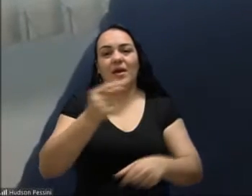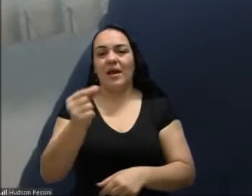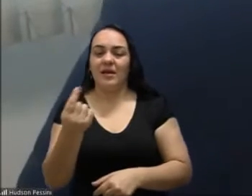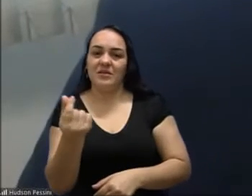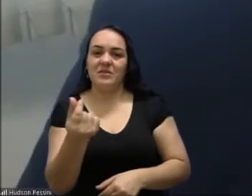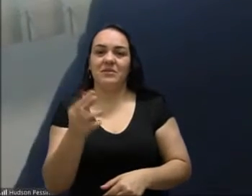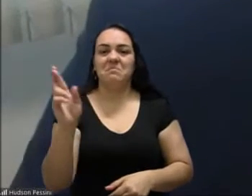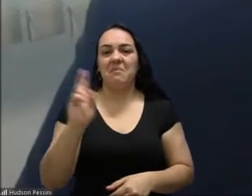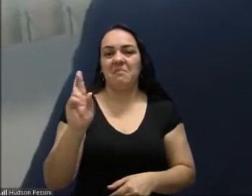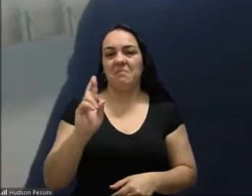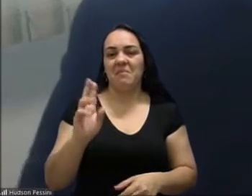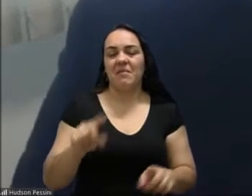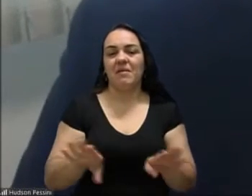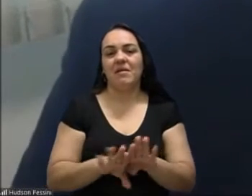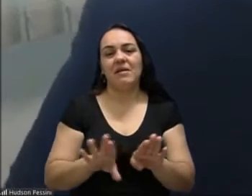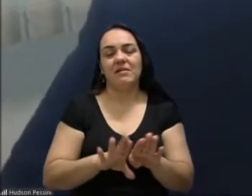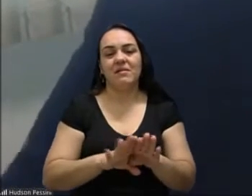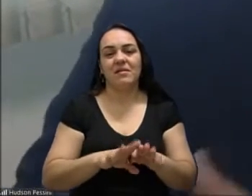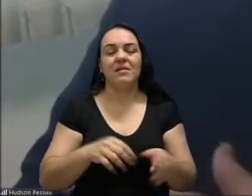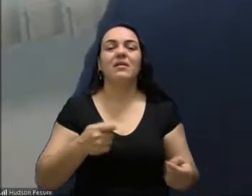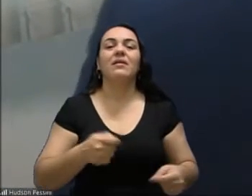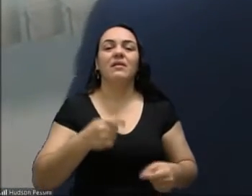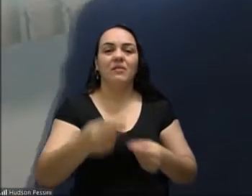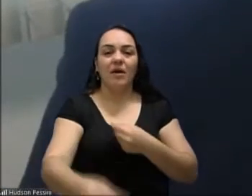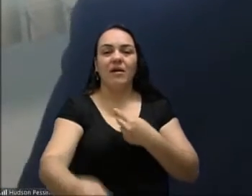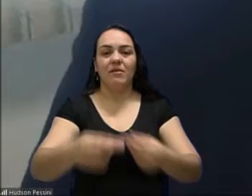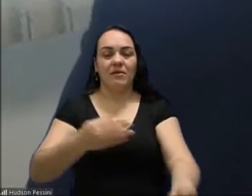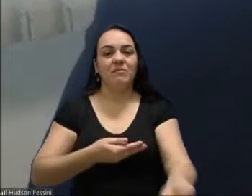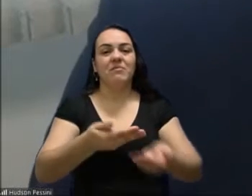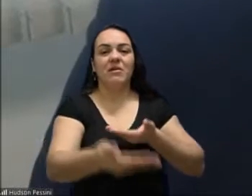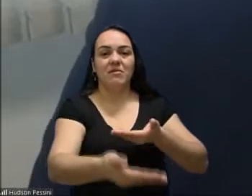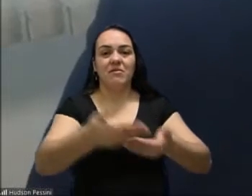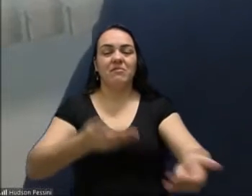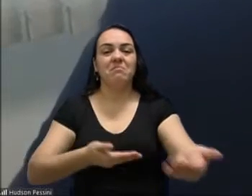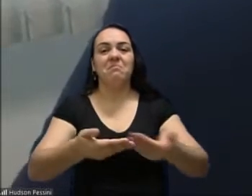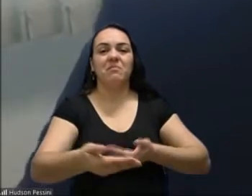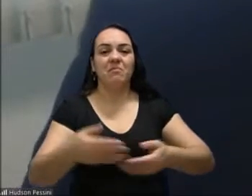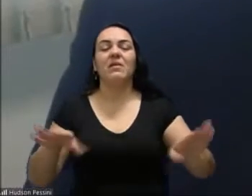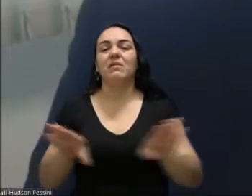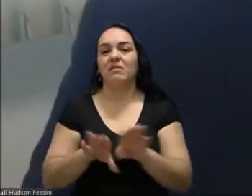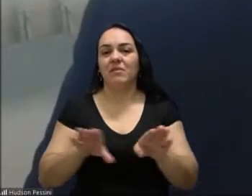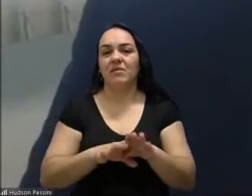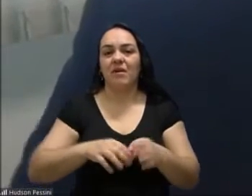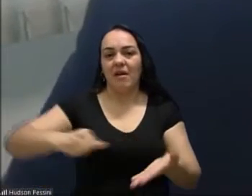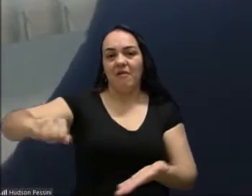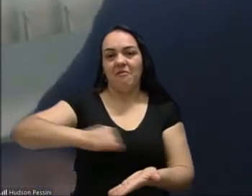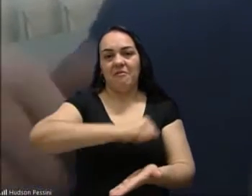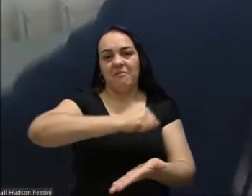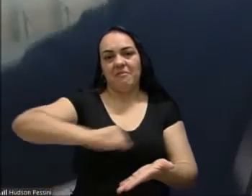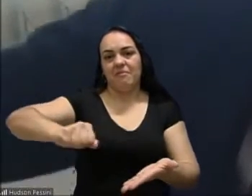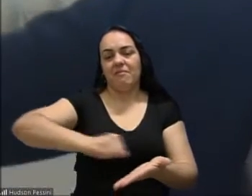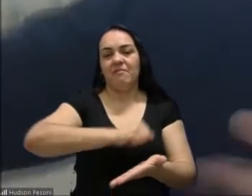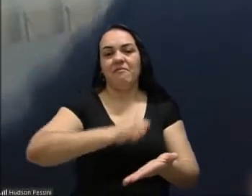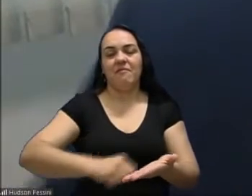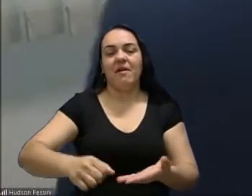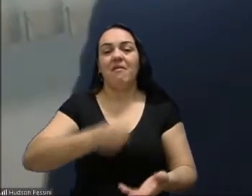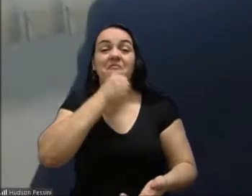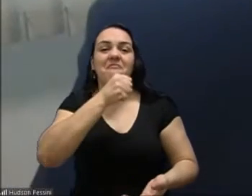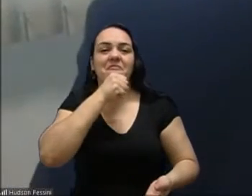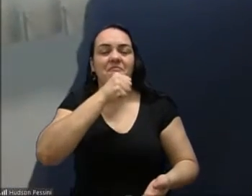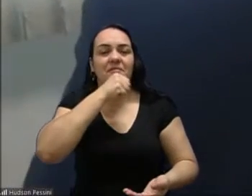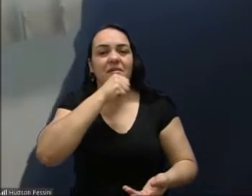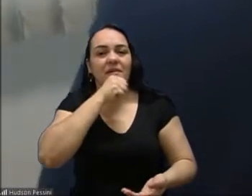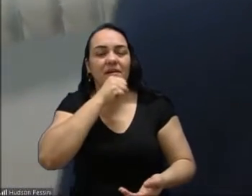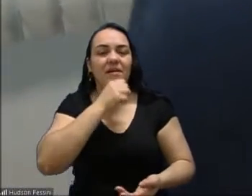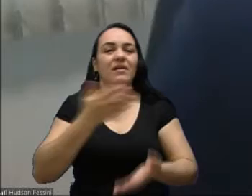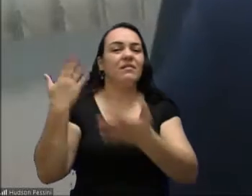Então, eu levava moeda antiga, repetida e tal. Ainda tem o pessoal... O ferro elétrico que não funcionava mais, você trocava por uma outra